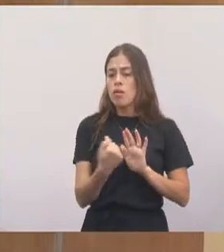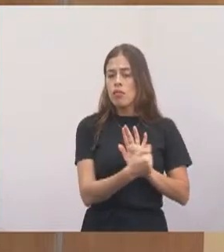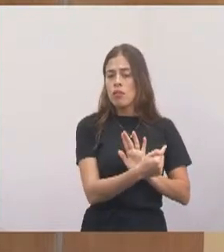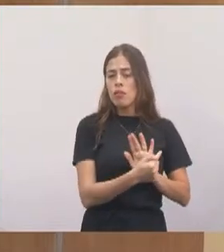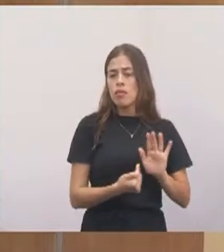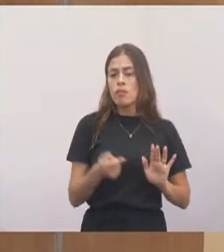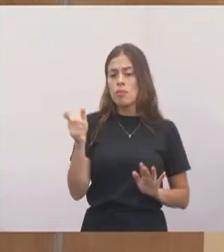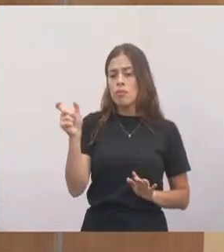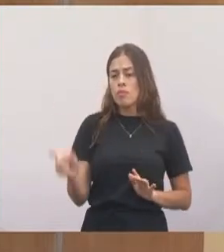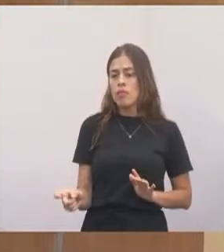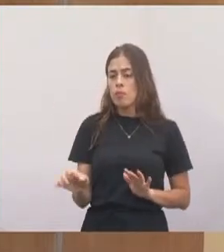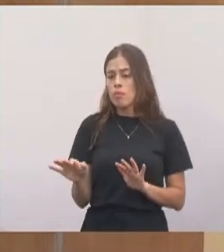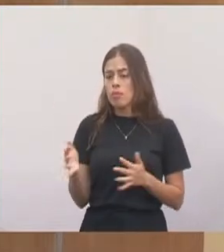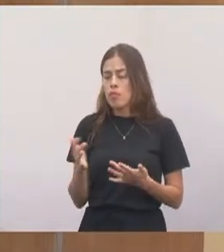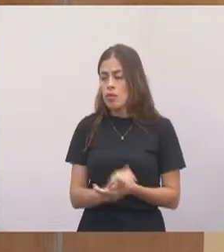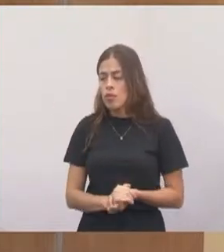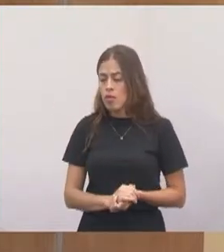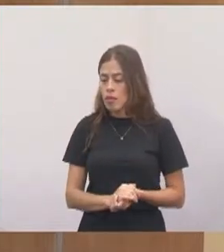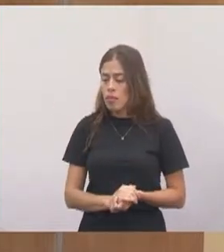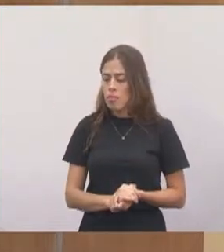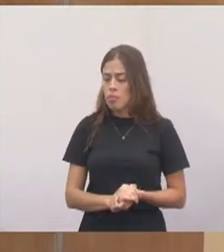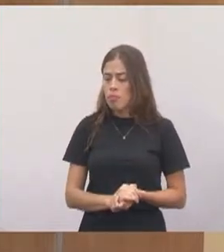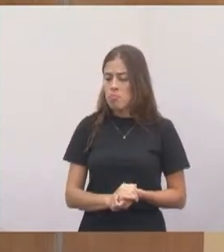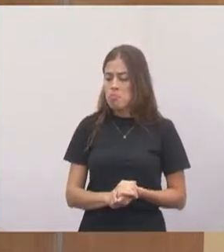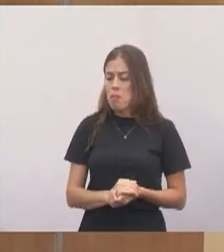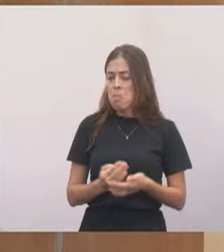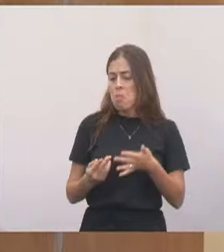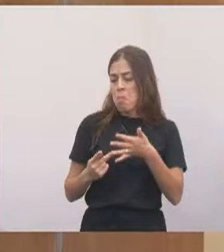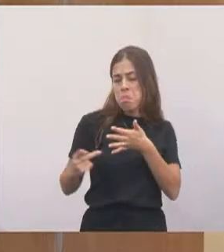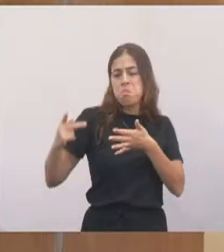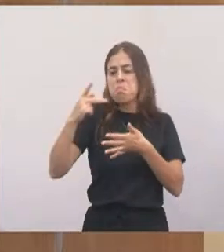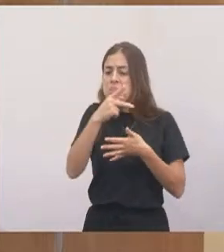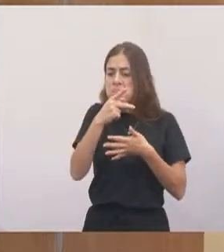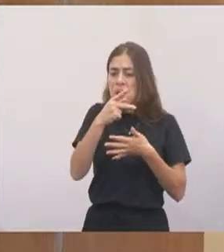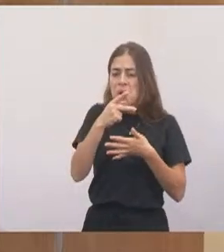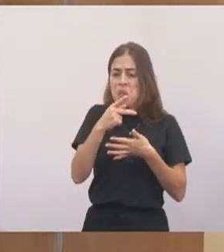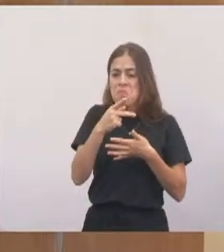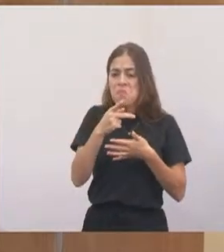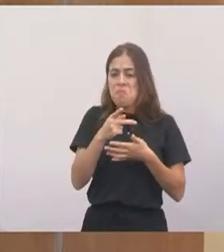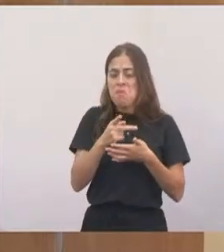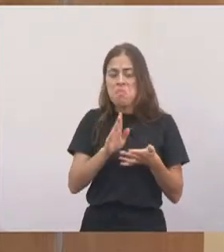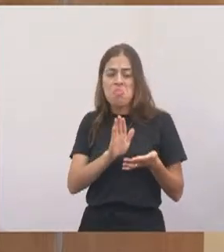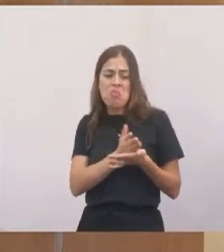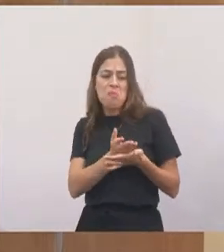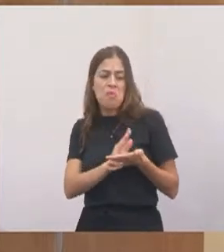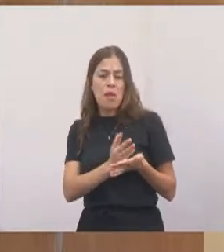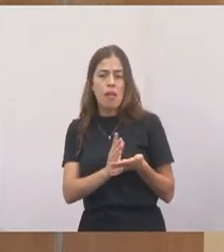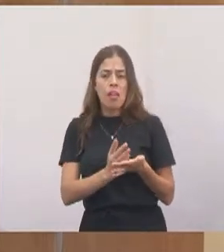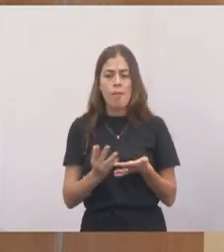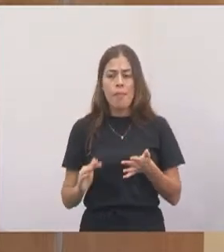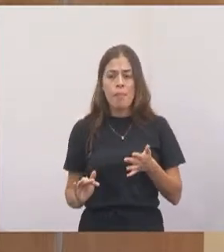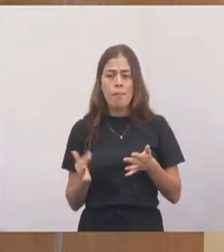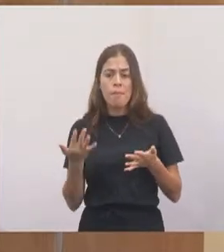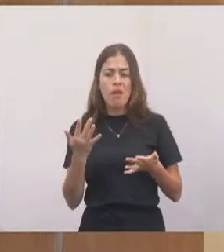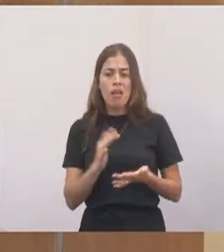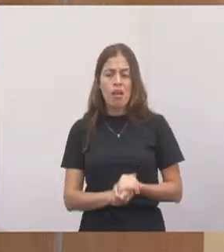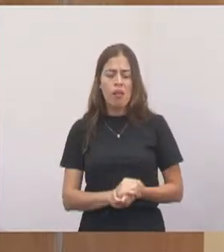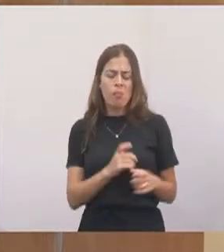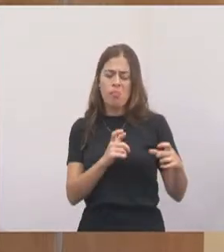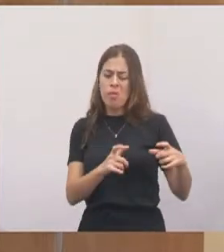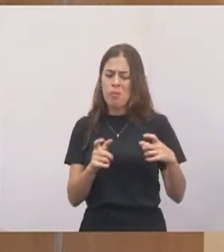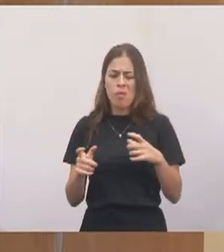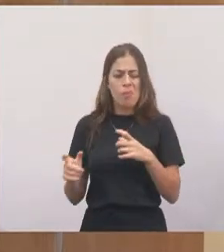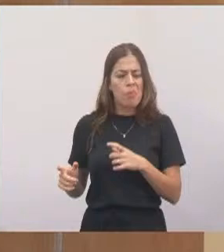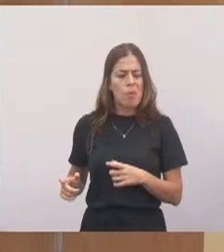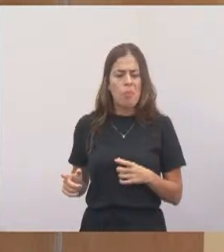agente público estabelecer preferências a distinções em razão da naturalidade da sede ou